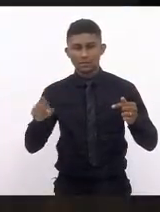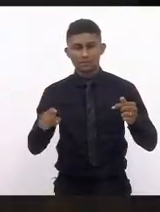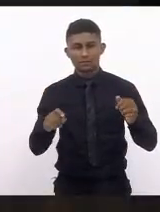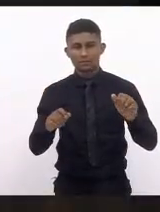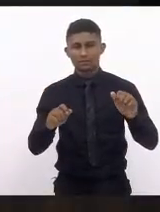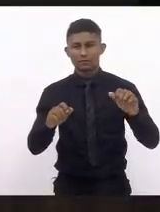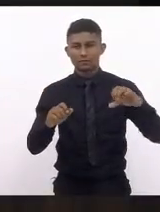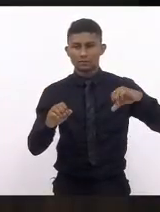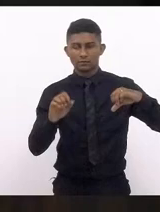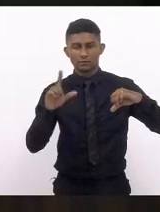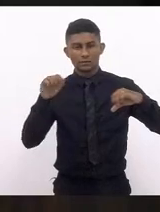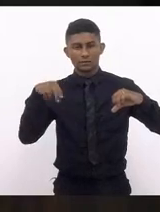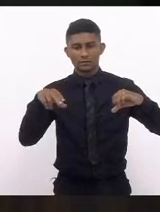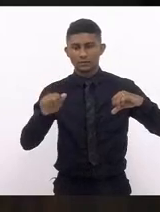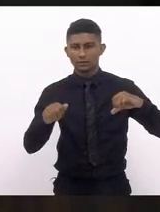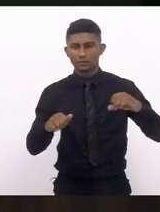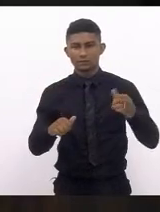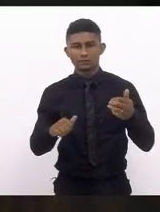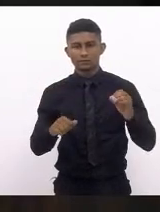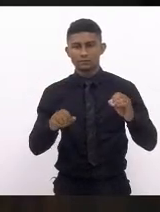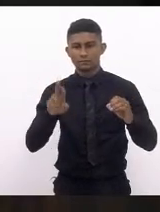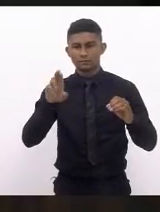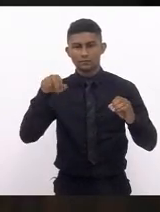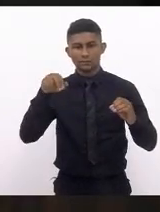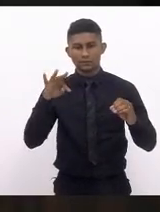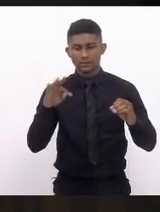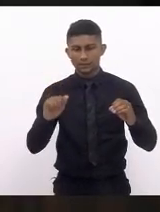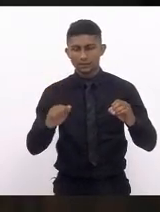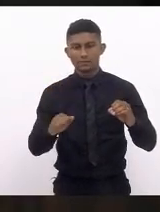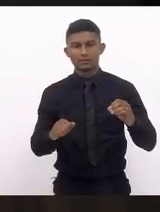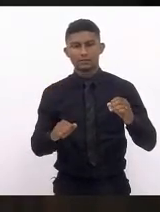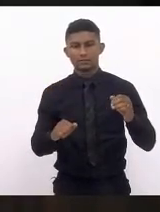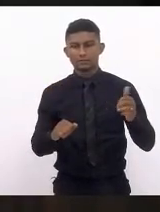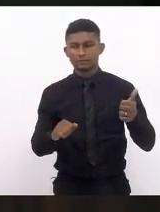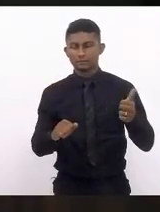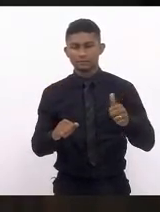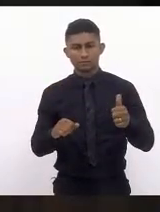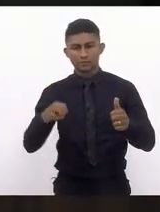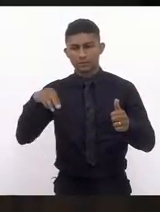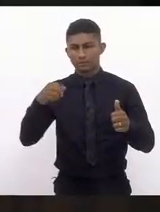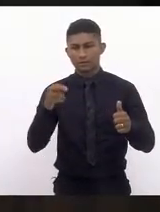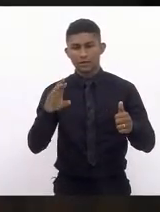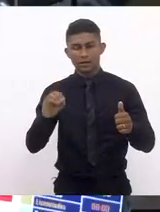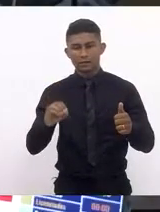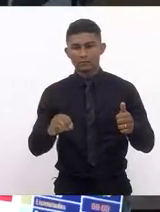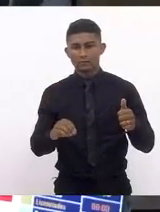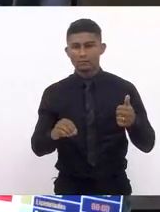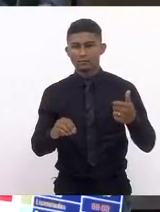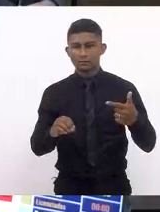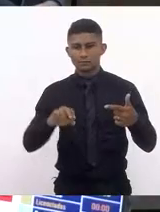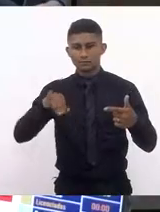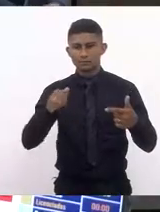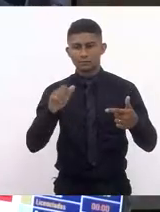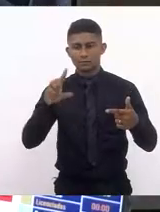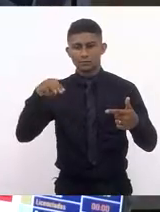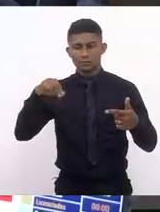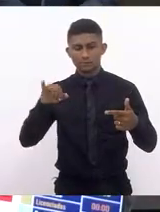Alana Renata o Marcus Miller o zalmir